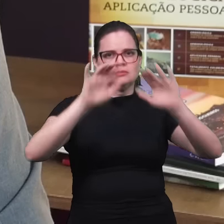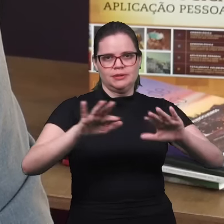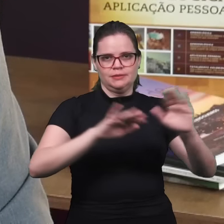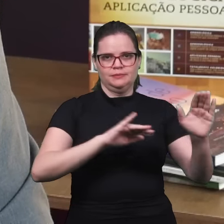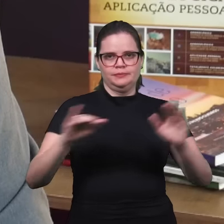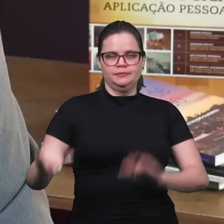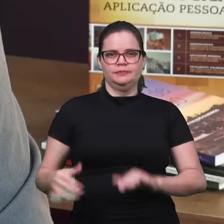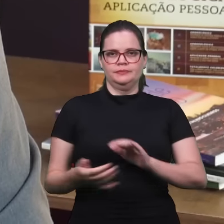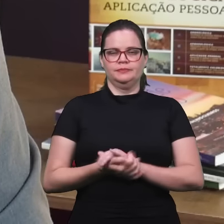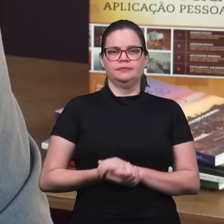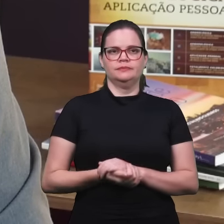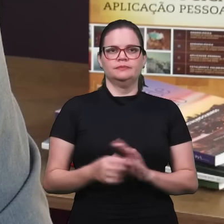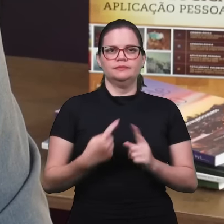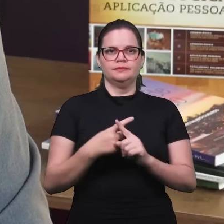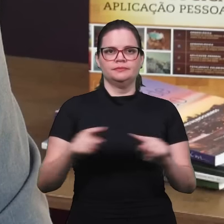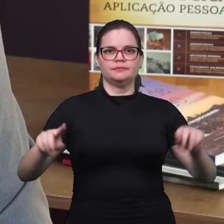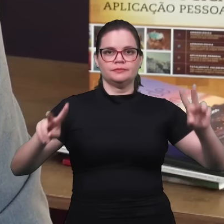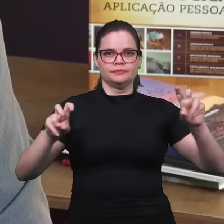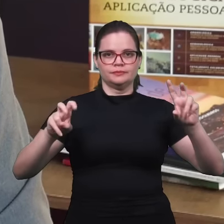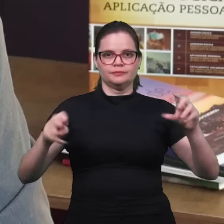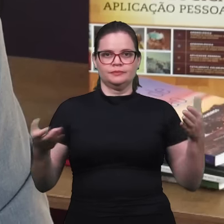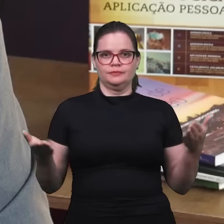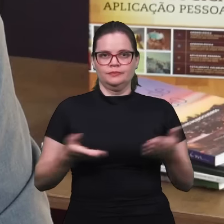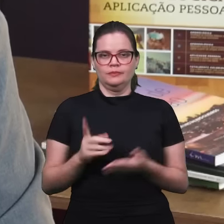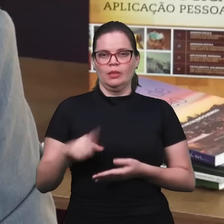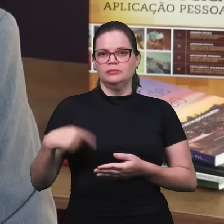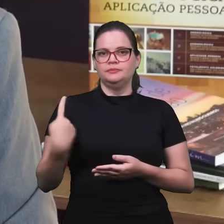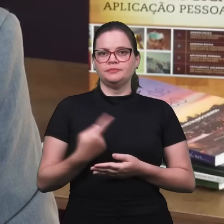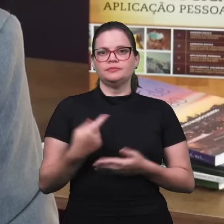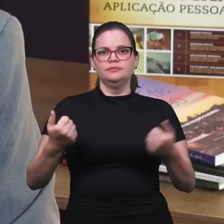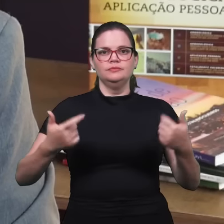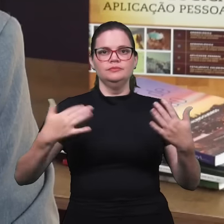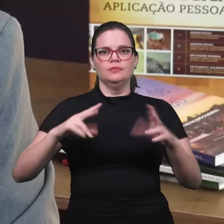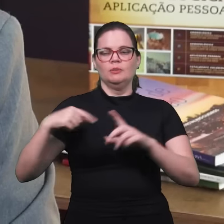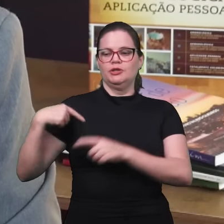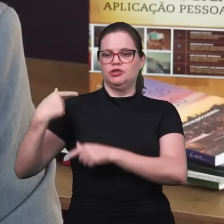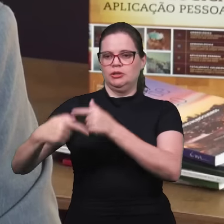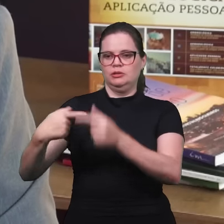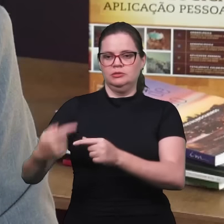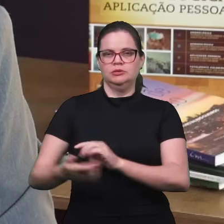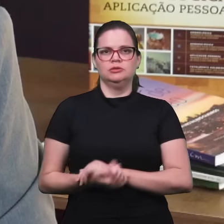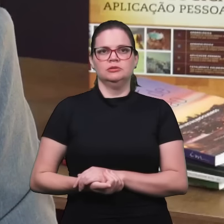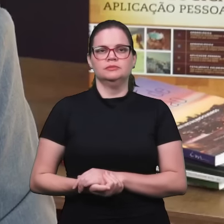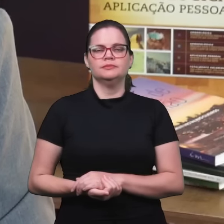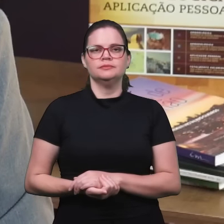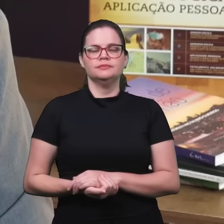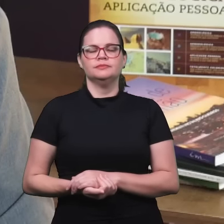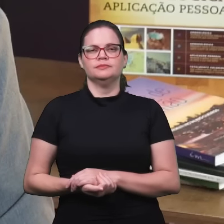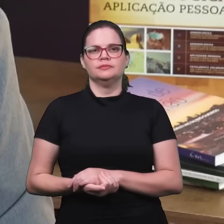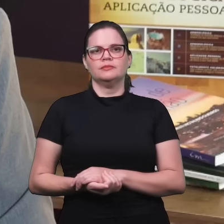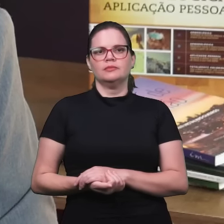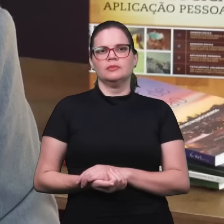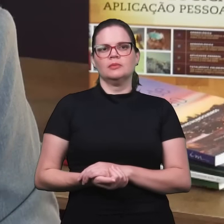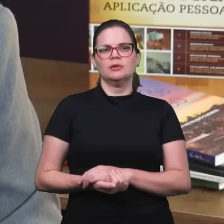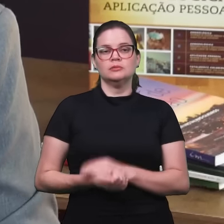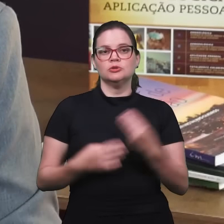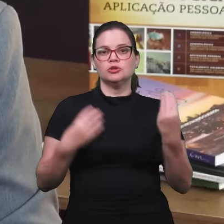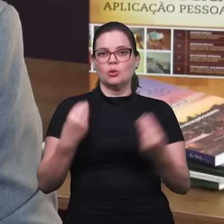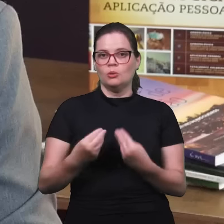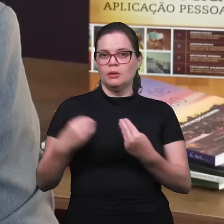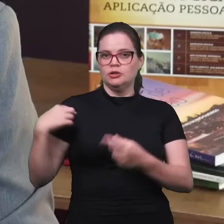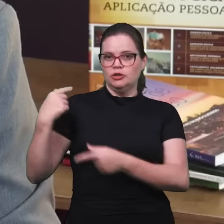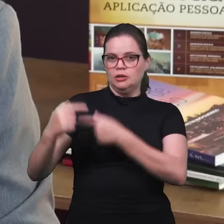nosso título do nosso episódio vai falar sobre a genealogia, né? O cuidado, e essa genealogia